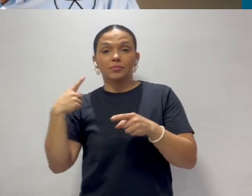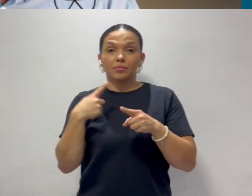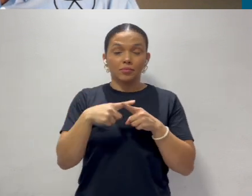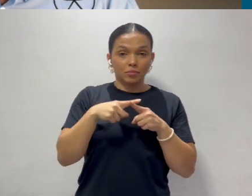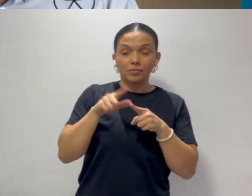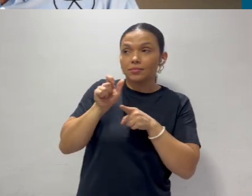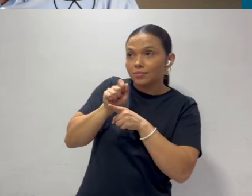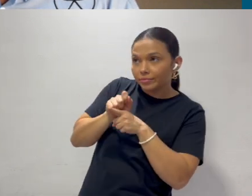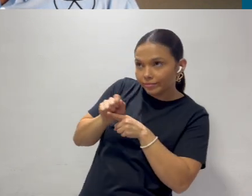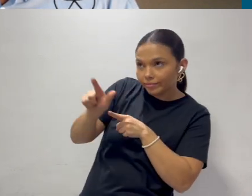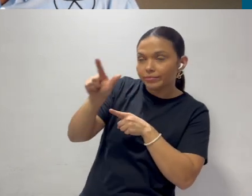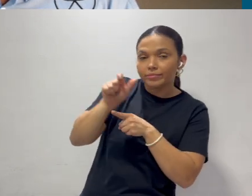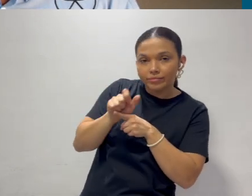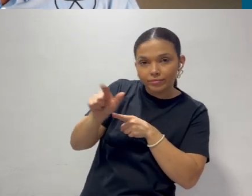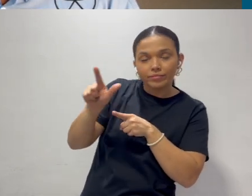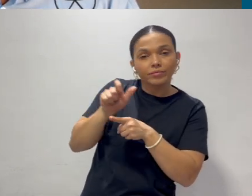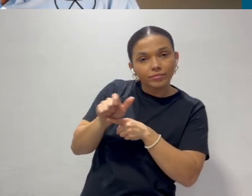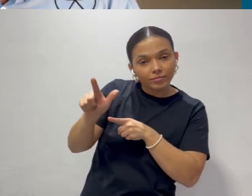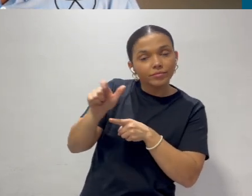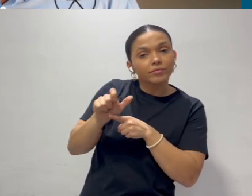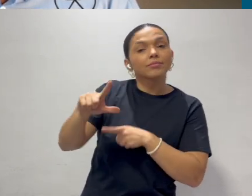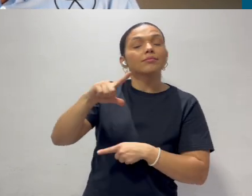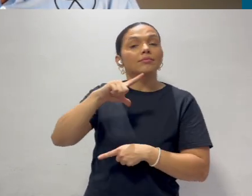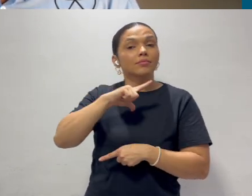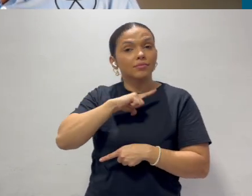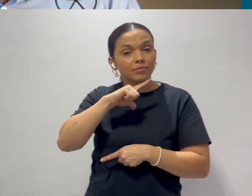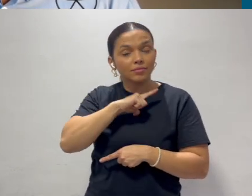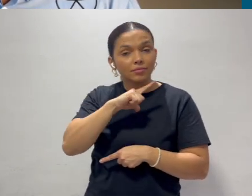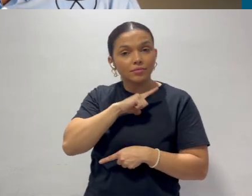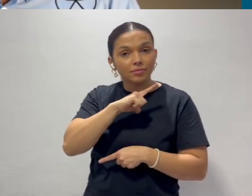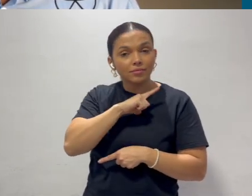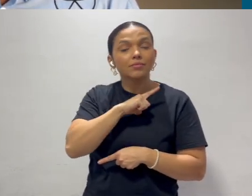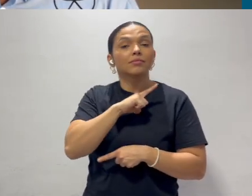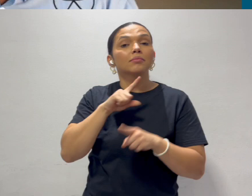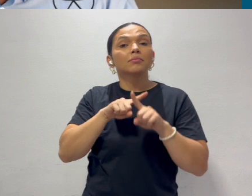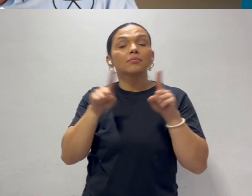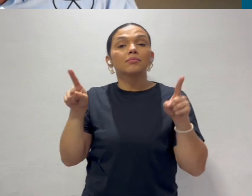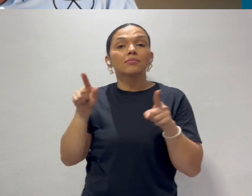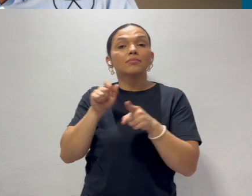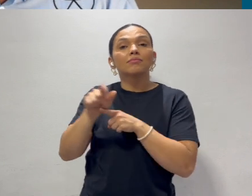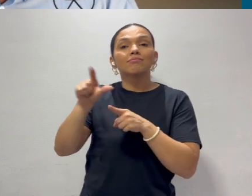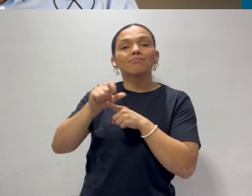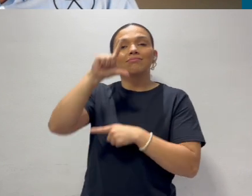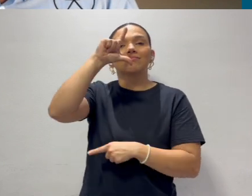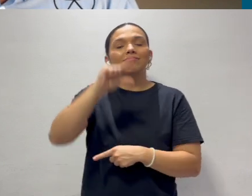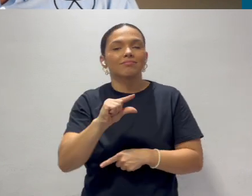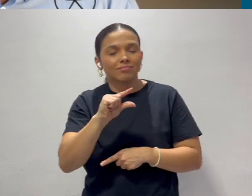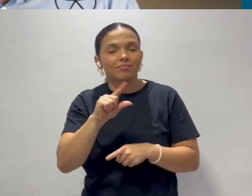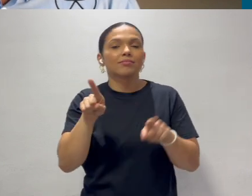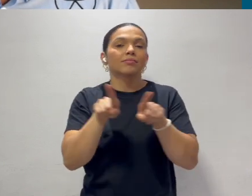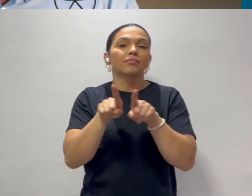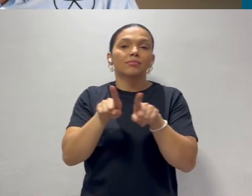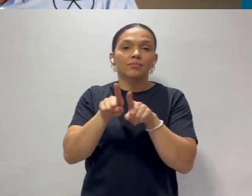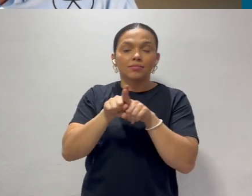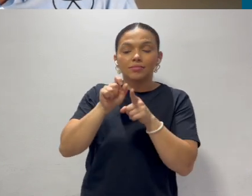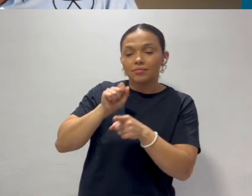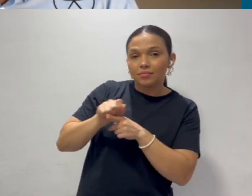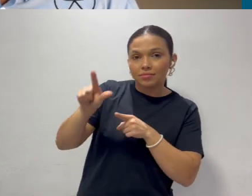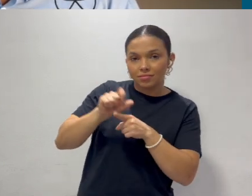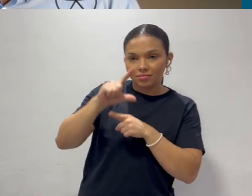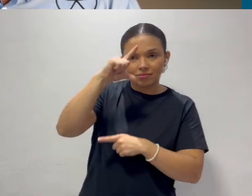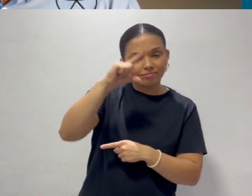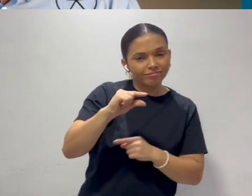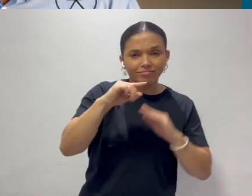quê? No meio daquelas contribuições, via-se que tinha contribuições que foram pagas a menor. E